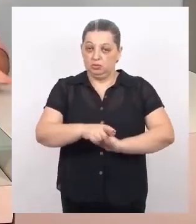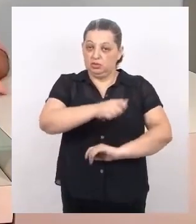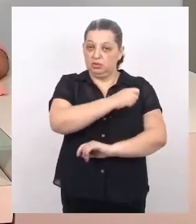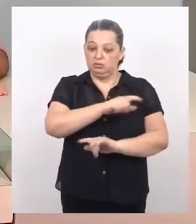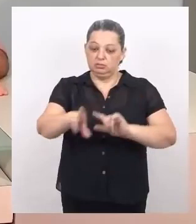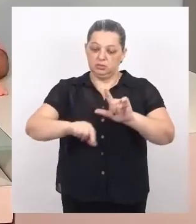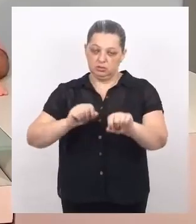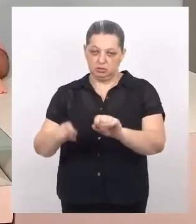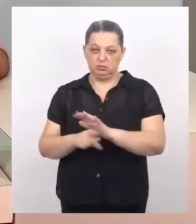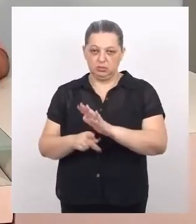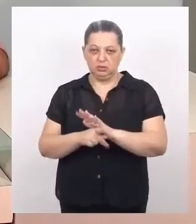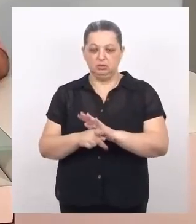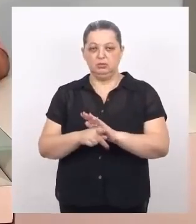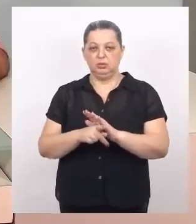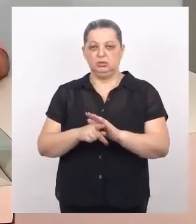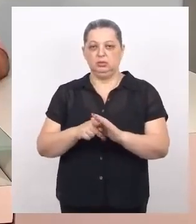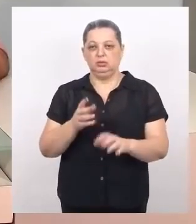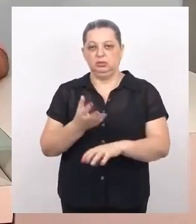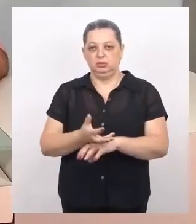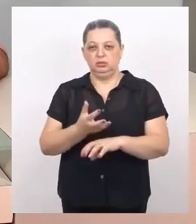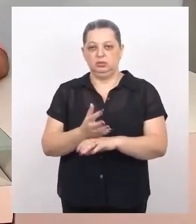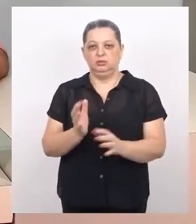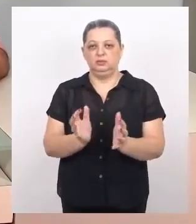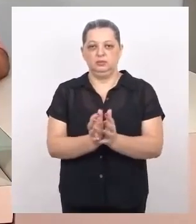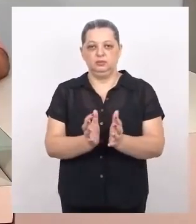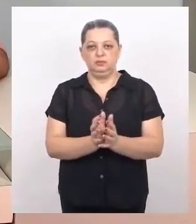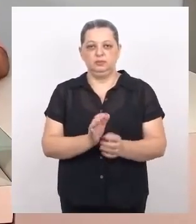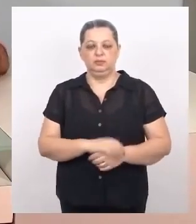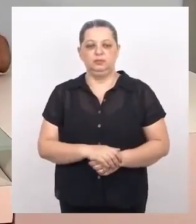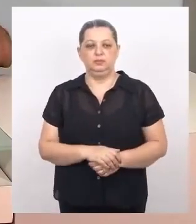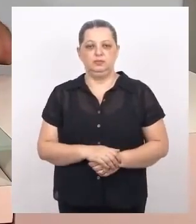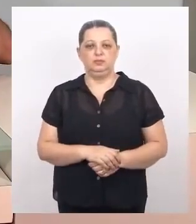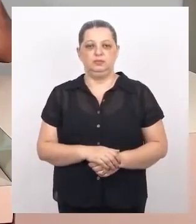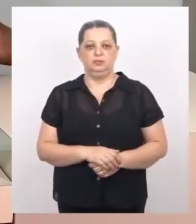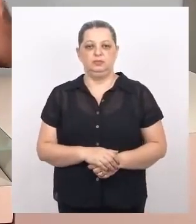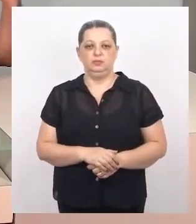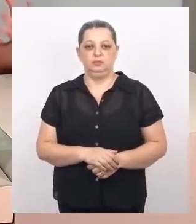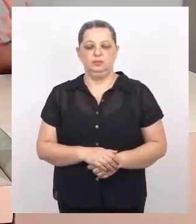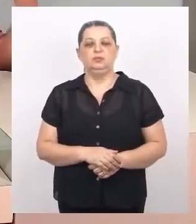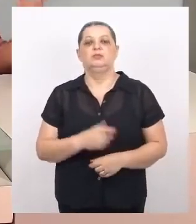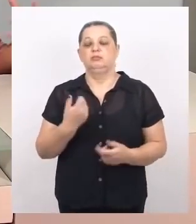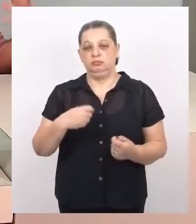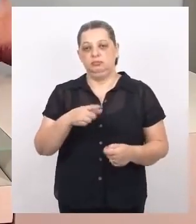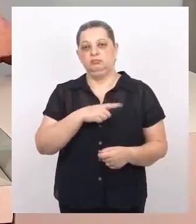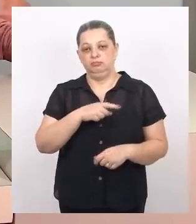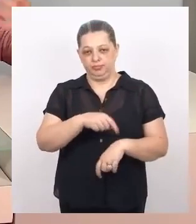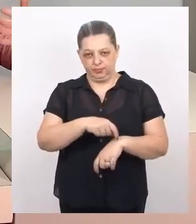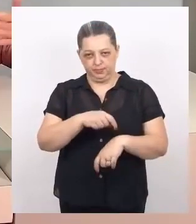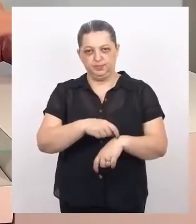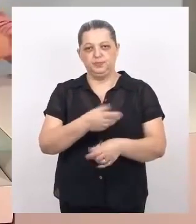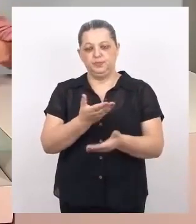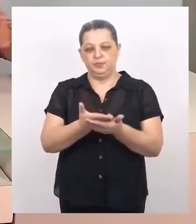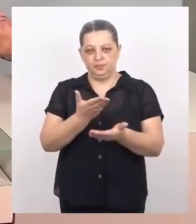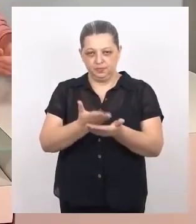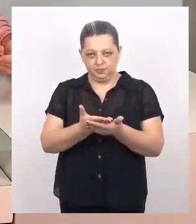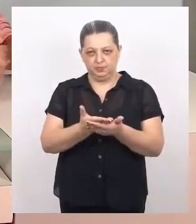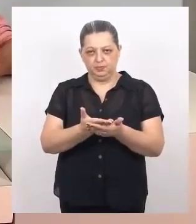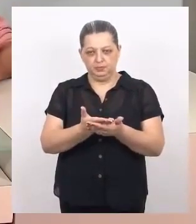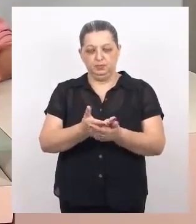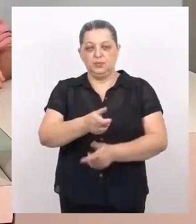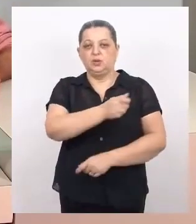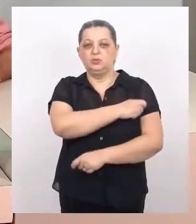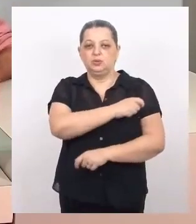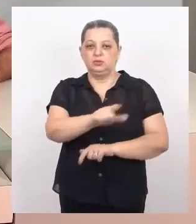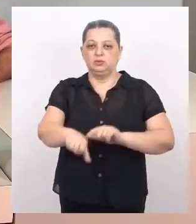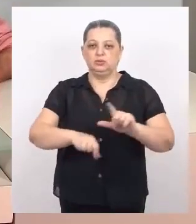esse componente curricular. Então, aproveite essa oportunidade para ter mais tempo de aula com os estudantes que escolheram